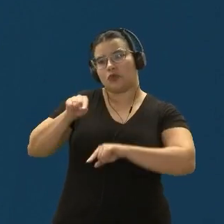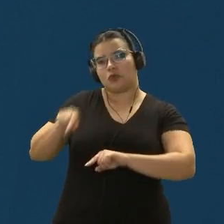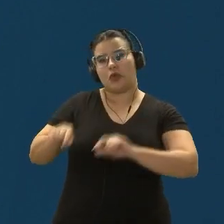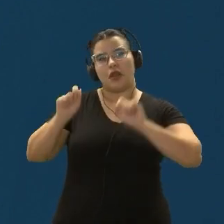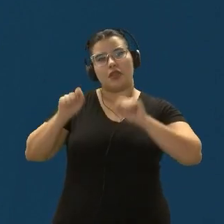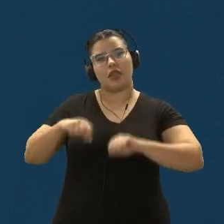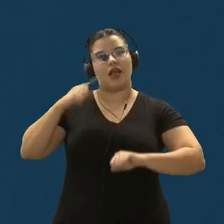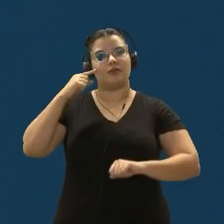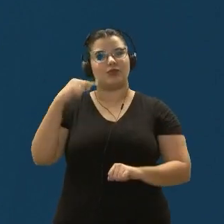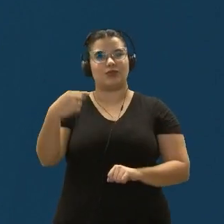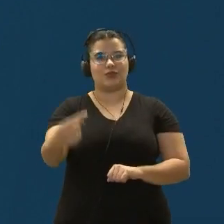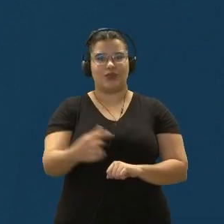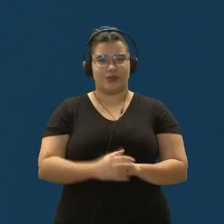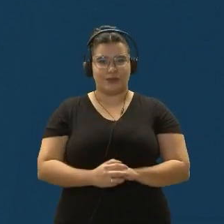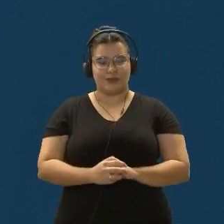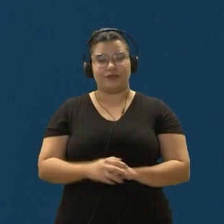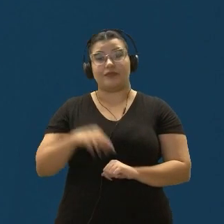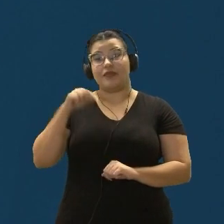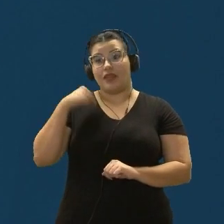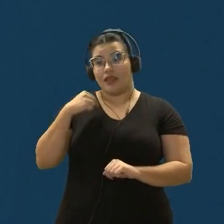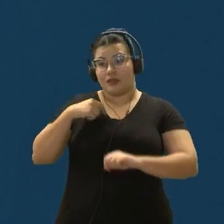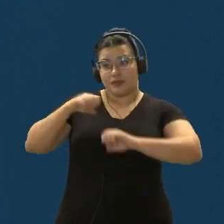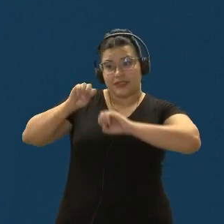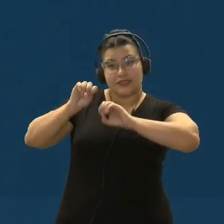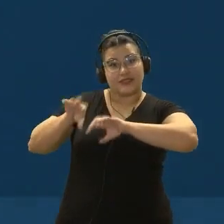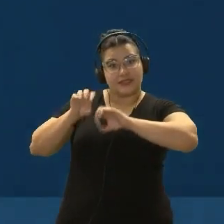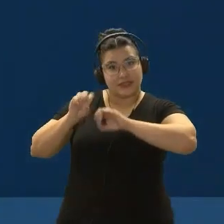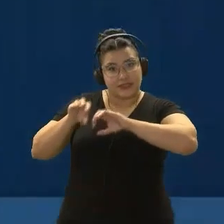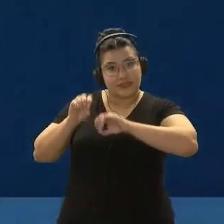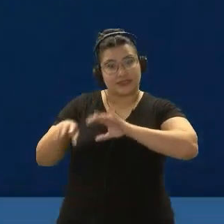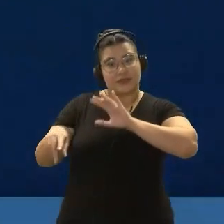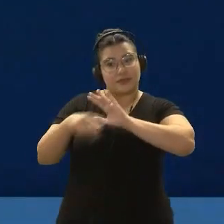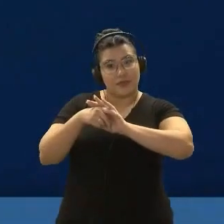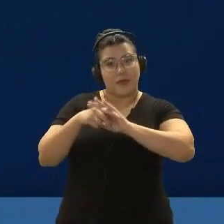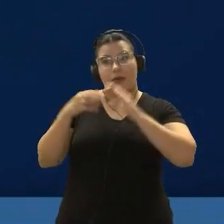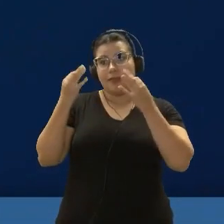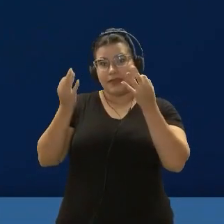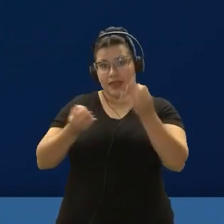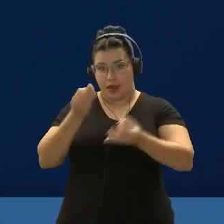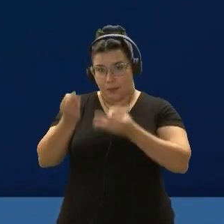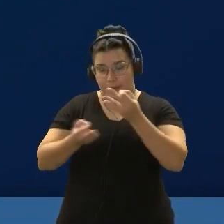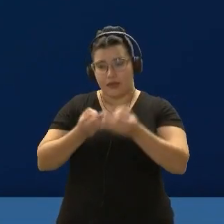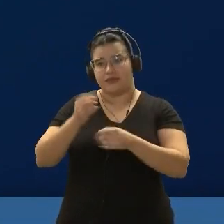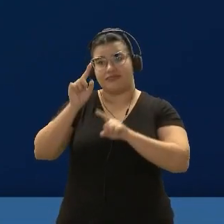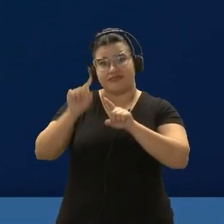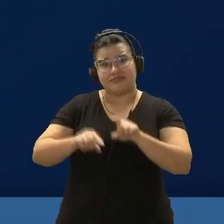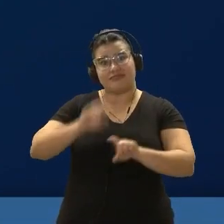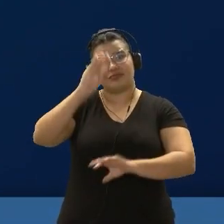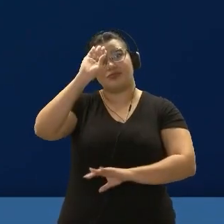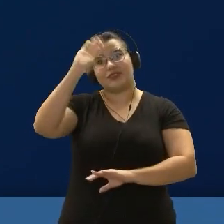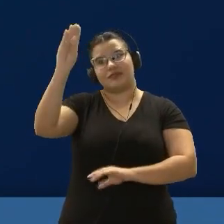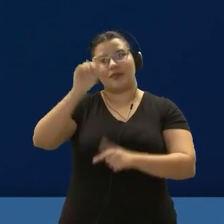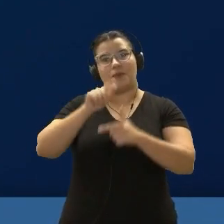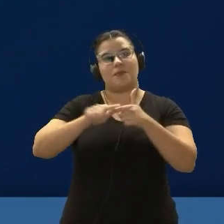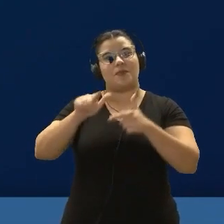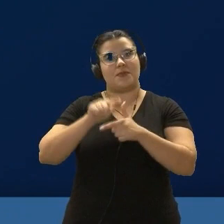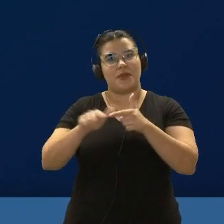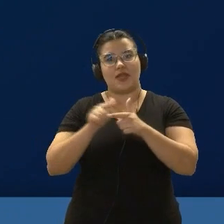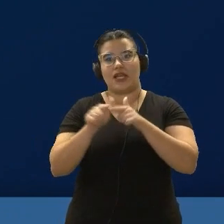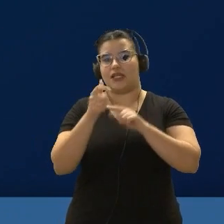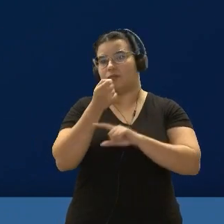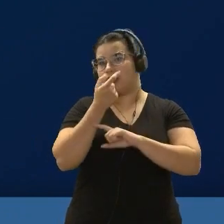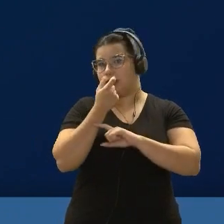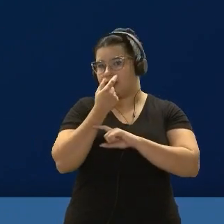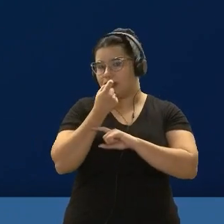diário. Essa adesão terapêutica, ela é talvez a principal problema da terapia